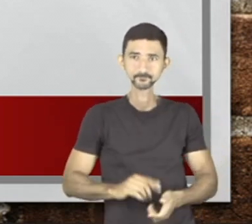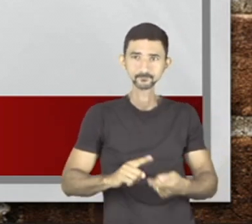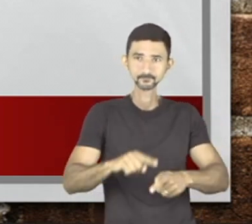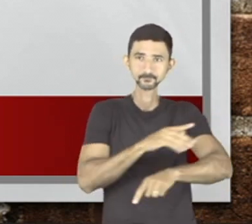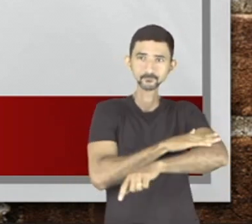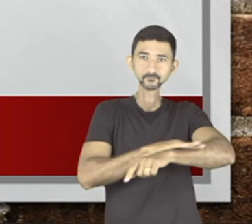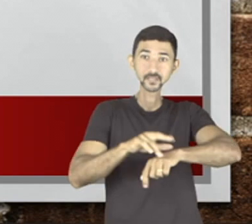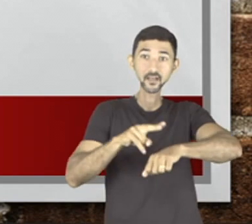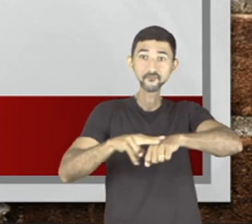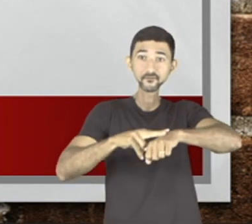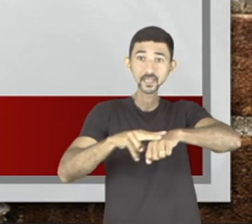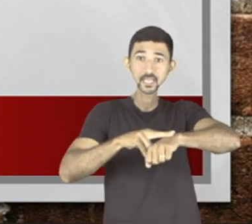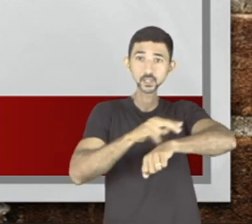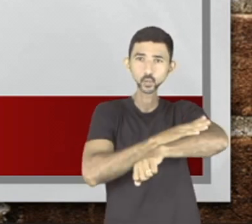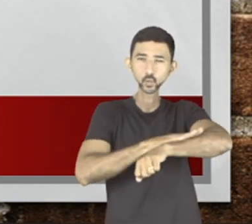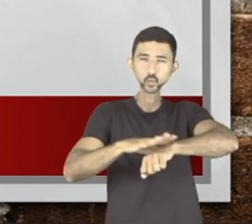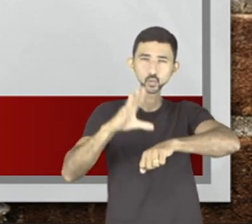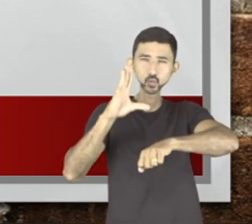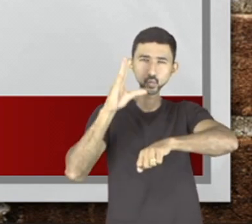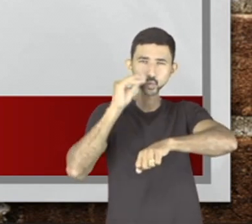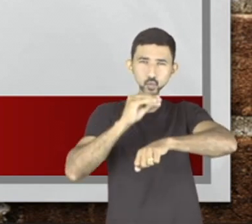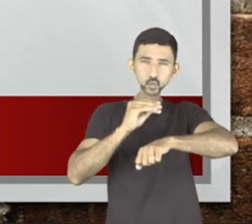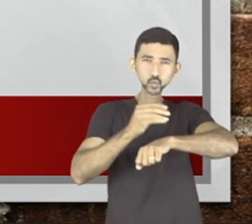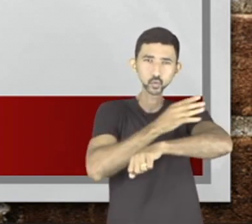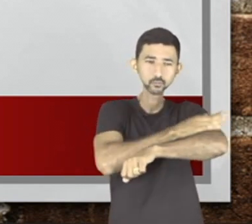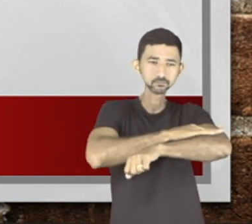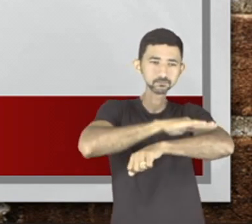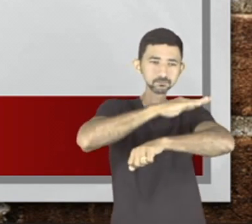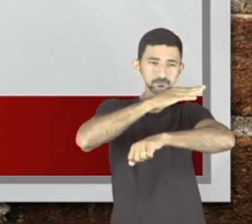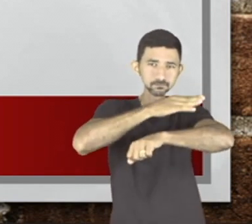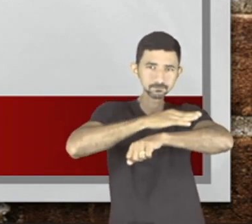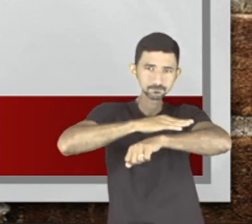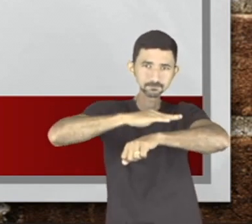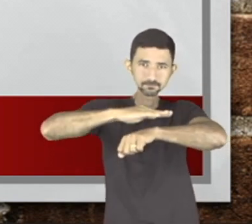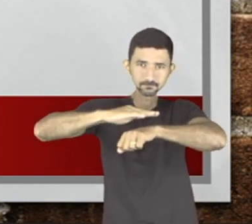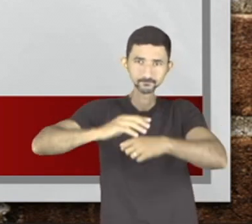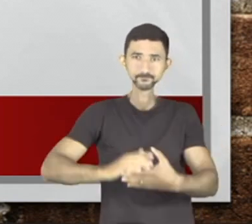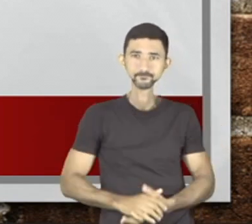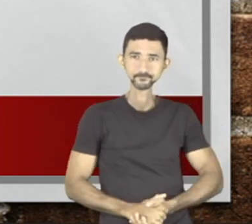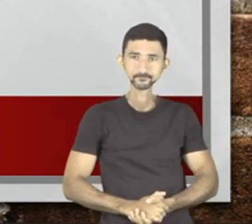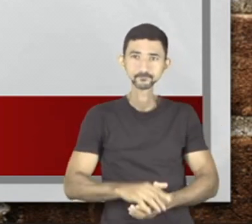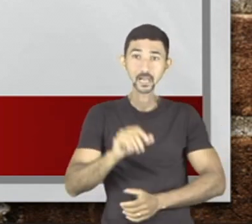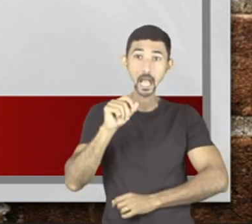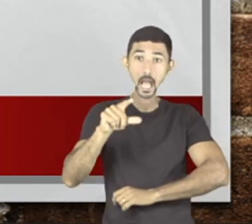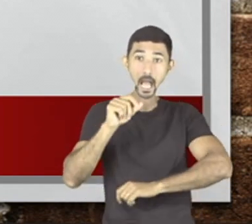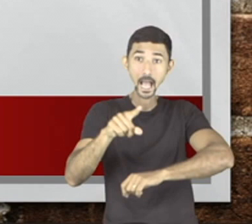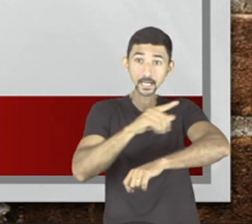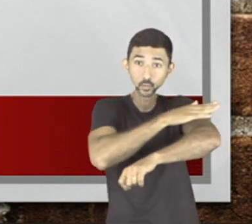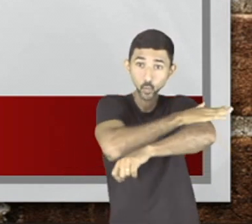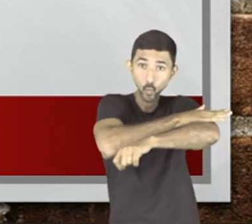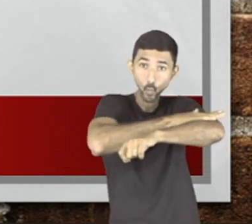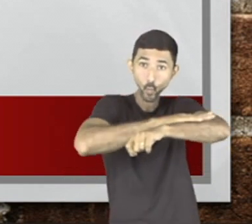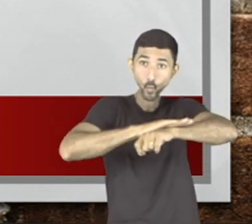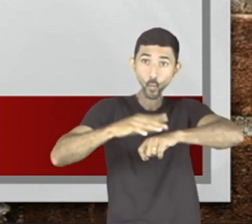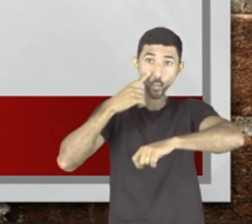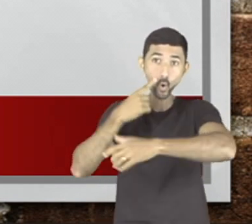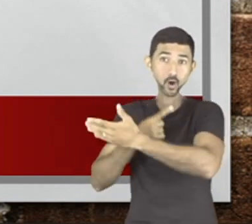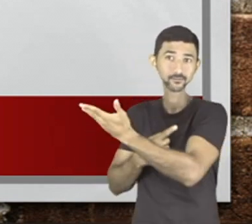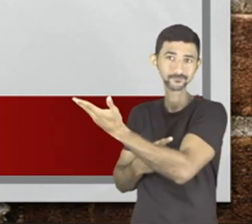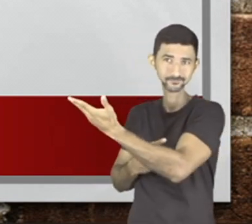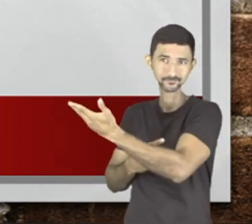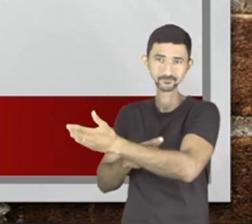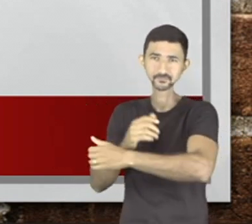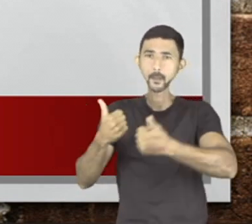patamares em verde claro, em verde escuro os planaltos, em azul as planícies, né, que estão olha ali, principalmente